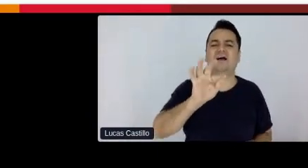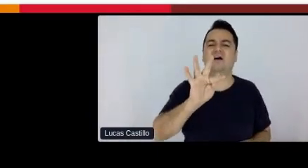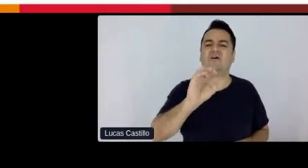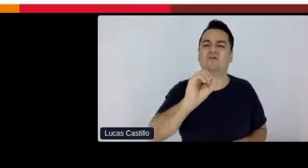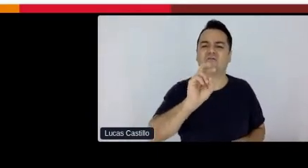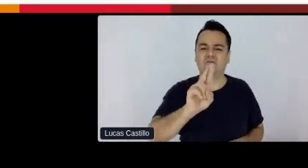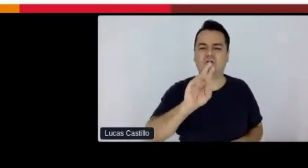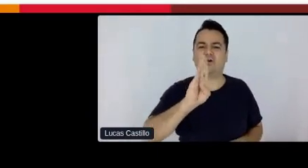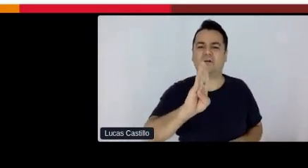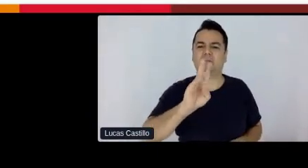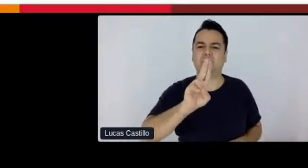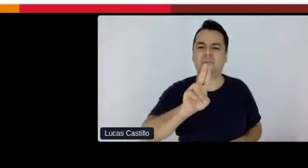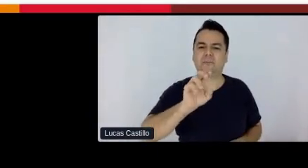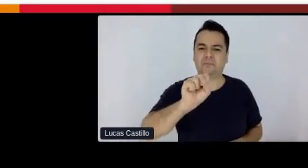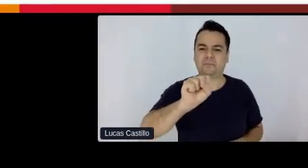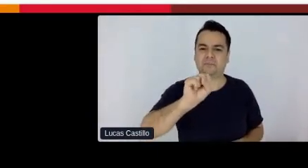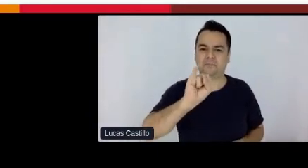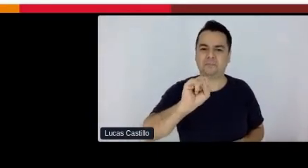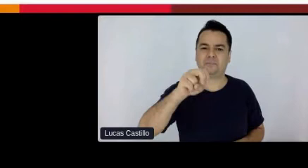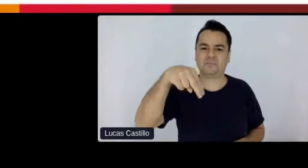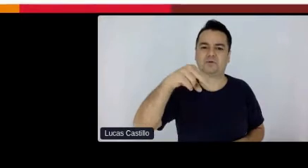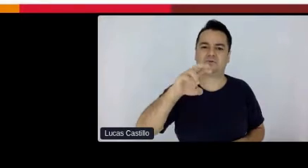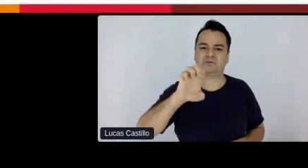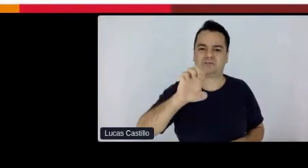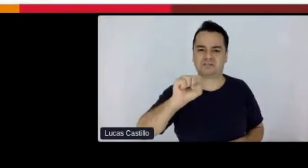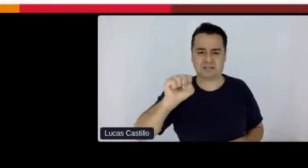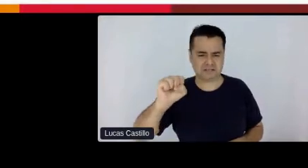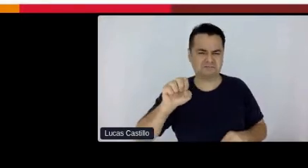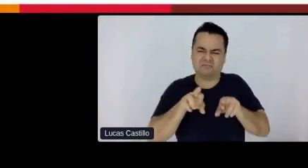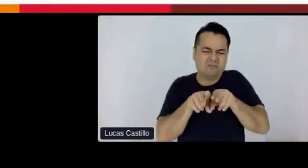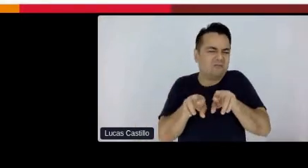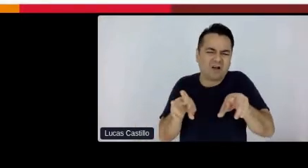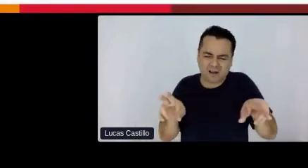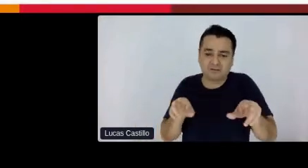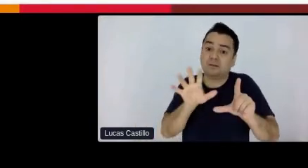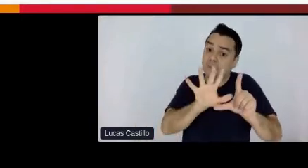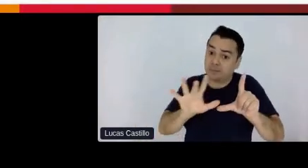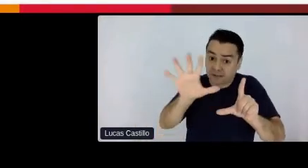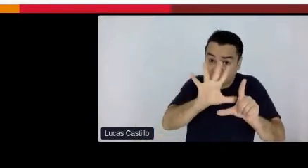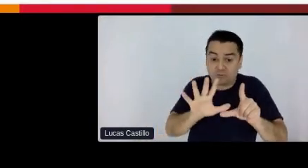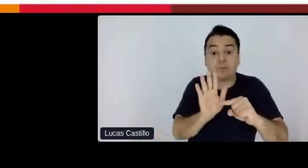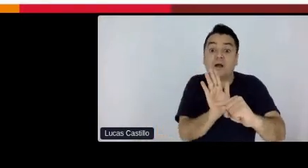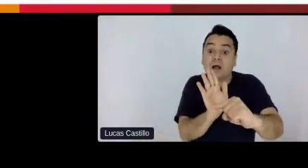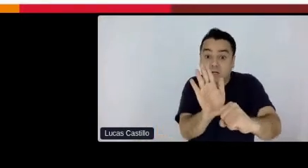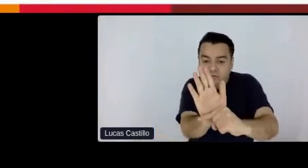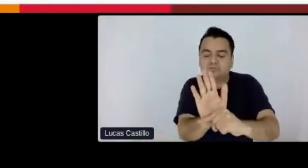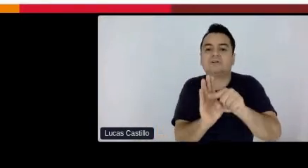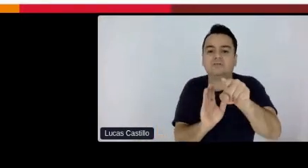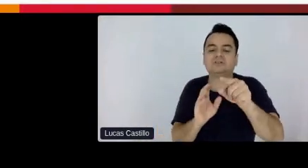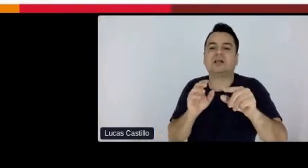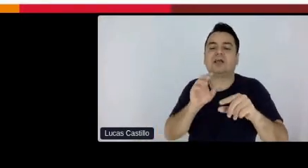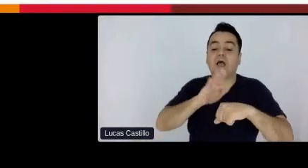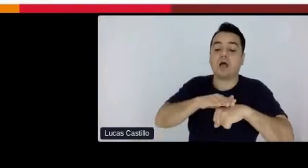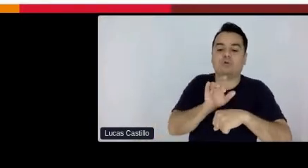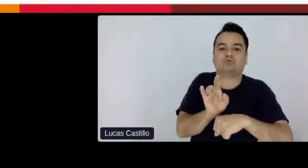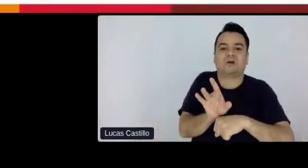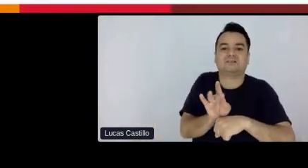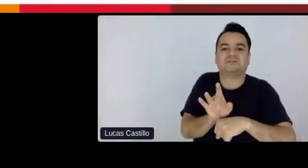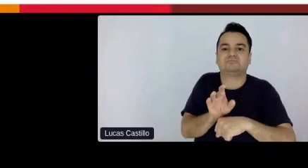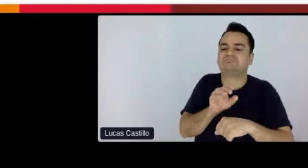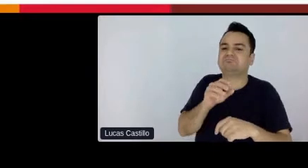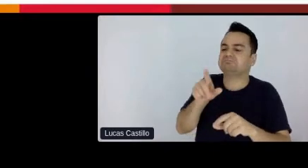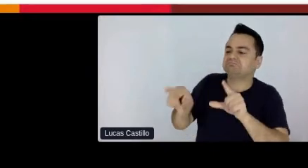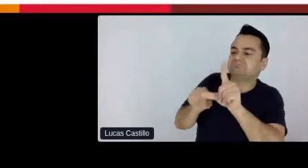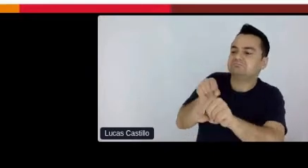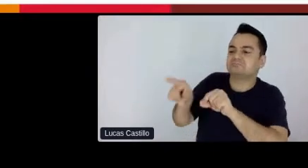ferramentas, elas usam inteligência artificial para poder auxiliar na tomada de decisão, né, automatizando os processos. E assim a gente